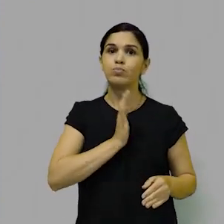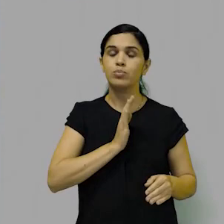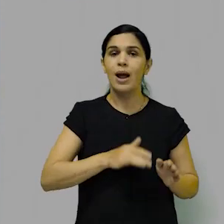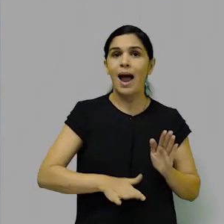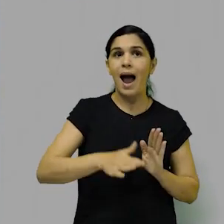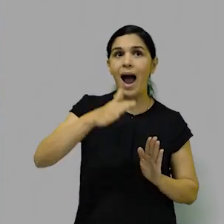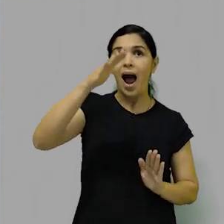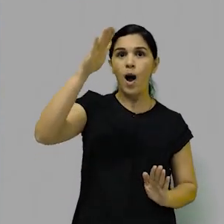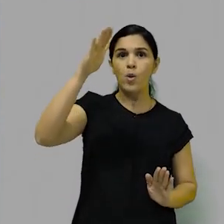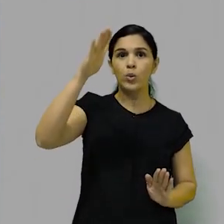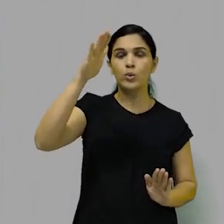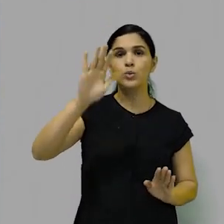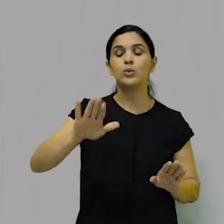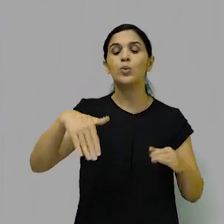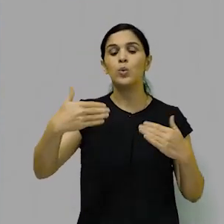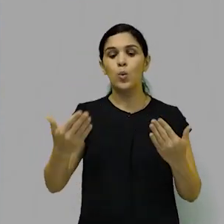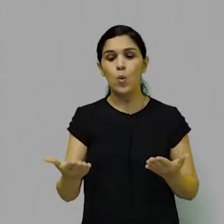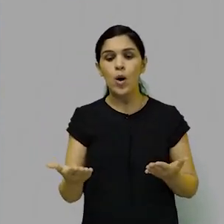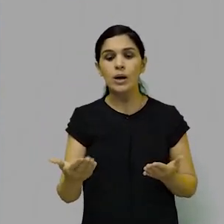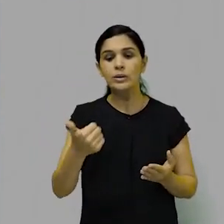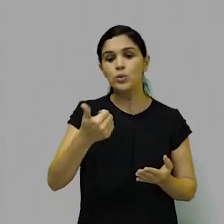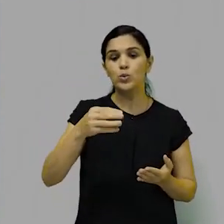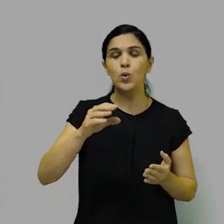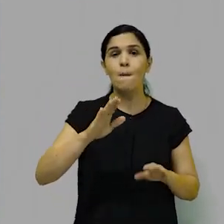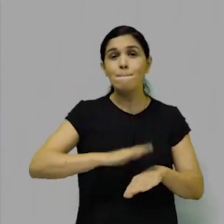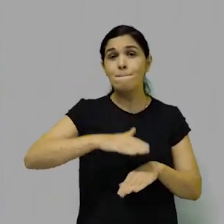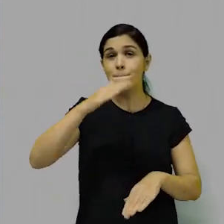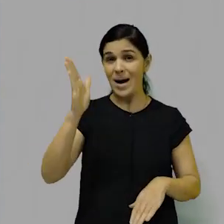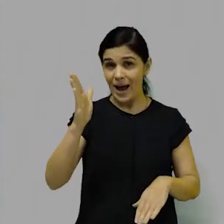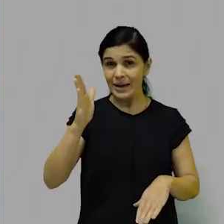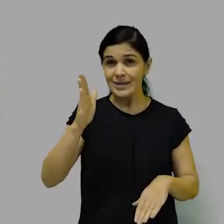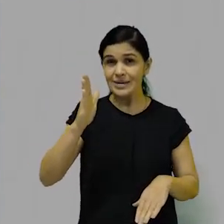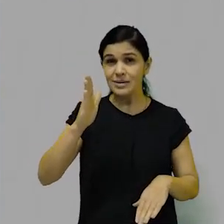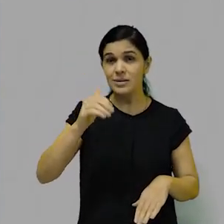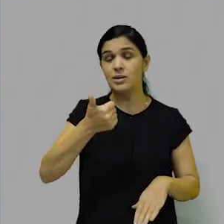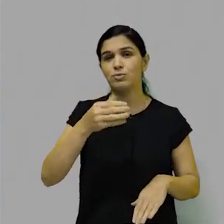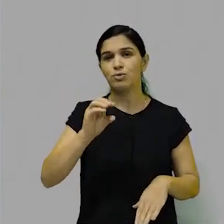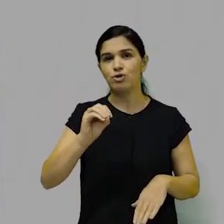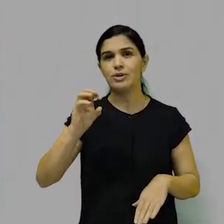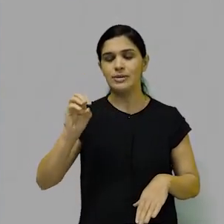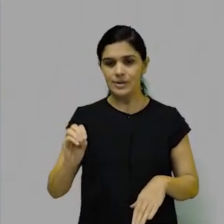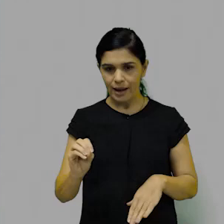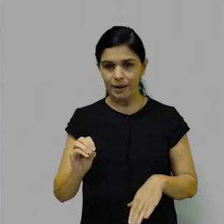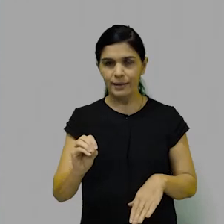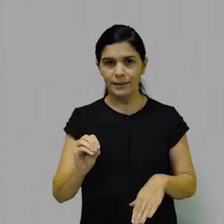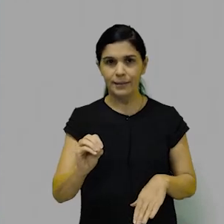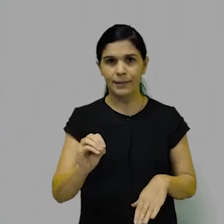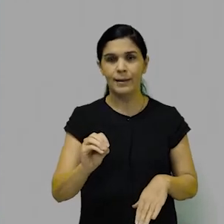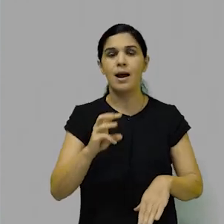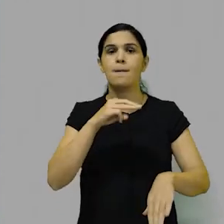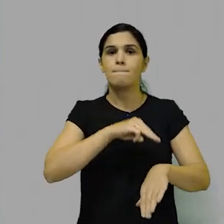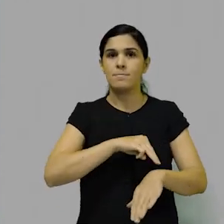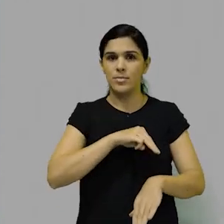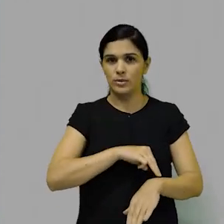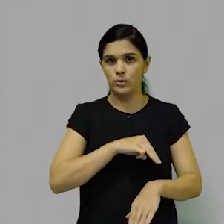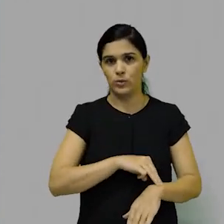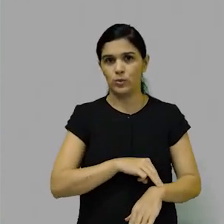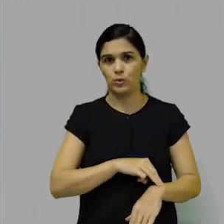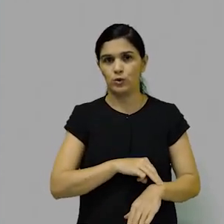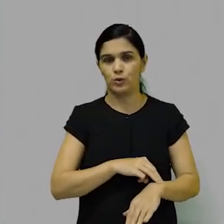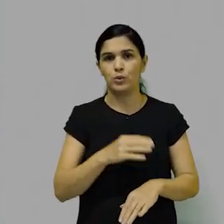minuto. Tudo isso aqui, galerinha, é calculado como se fosse uma frequência cardíaca em repouso. Quando o indivíduo está